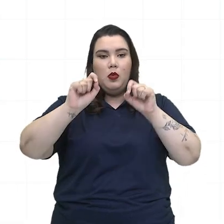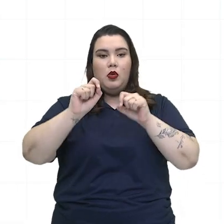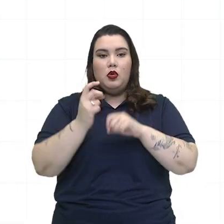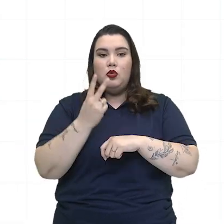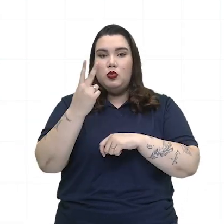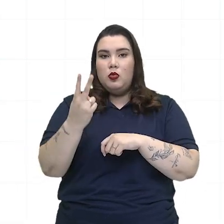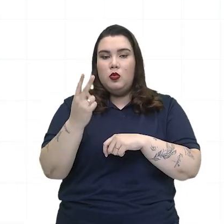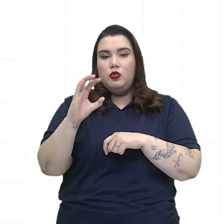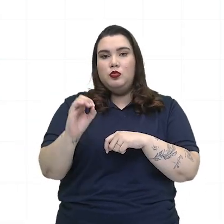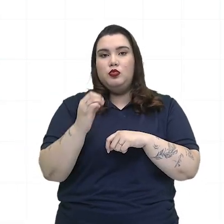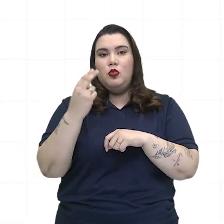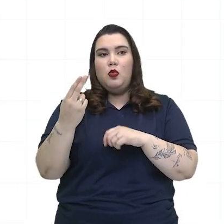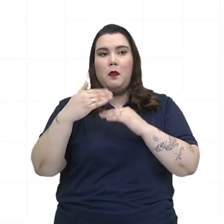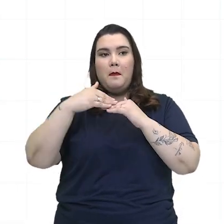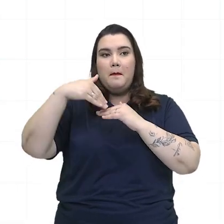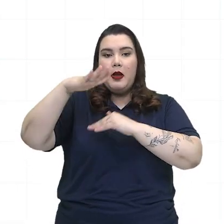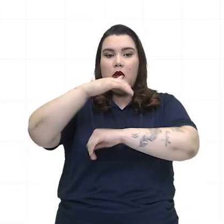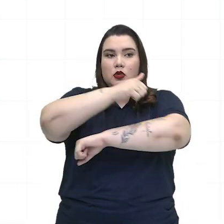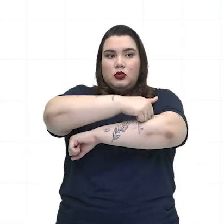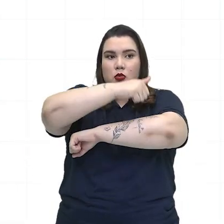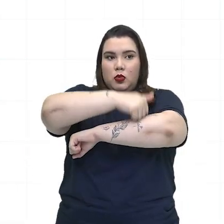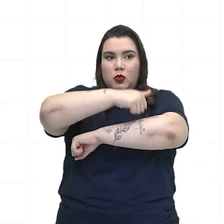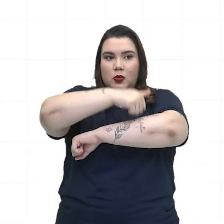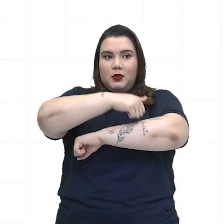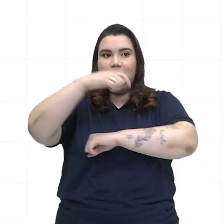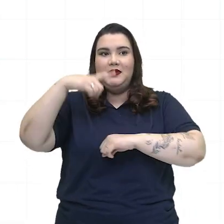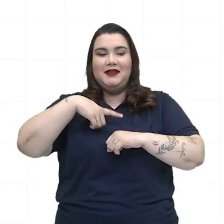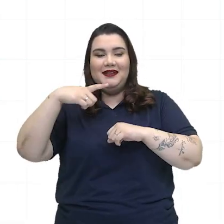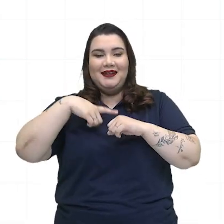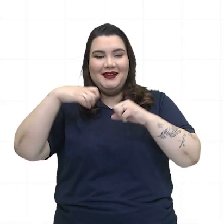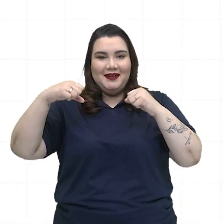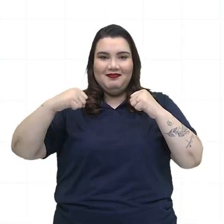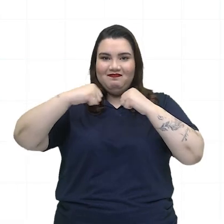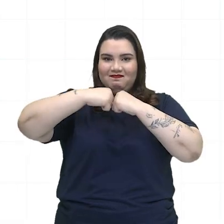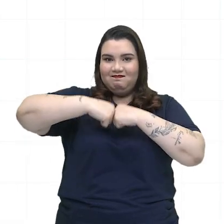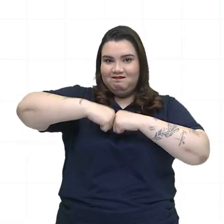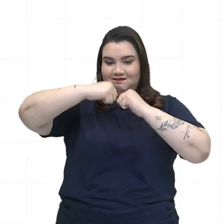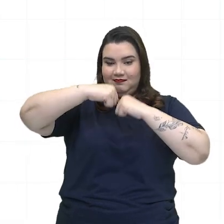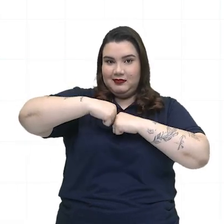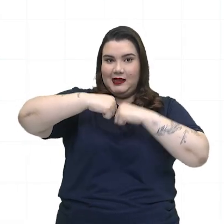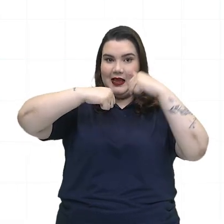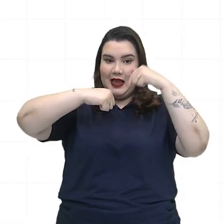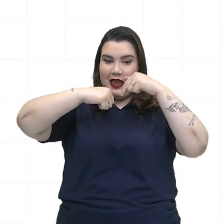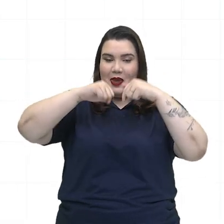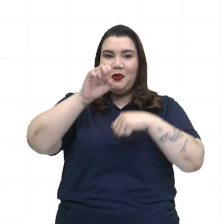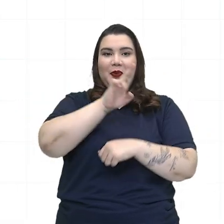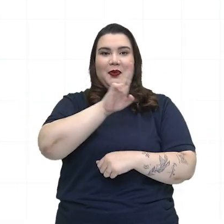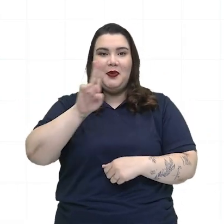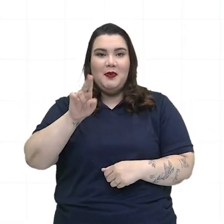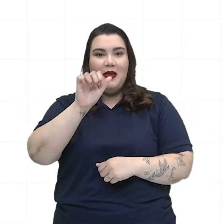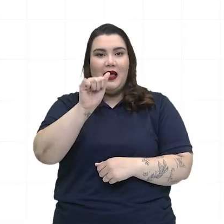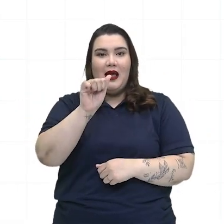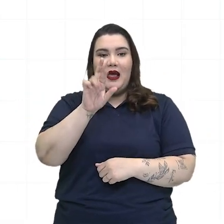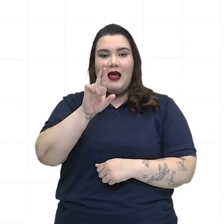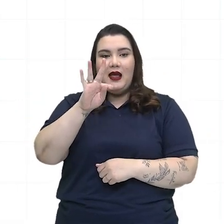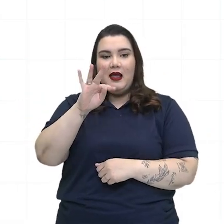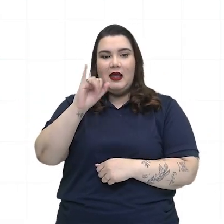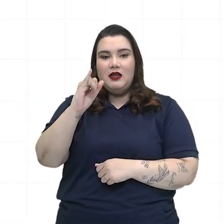dois ou mais ossos, que recebe o nome de articulação. Também pode ser chamado